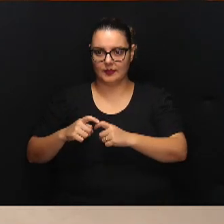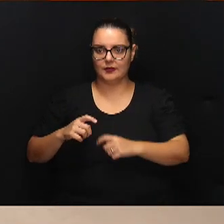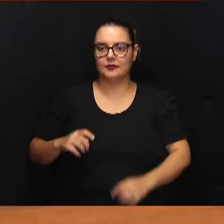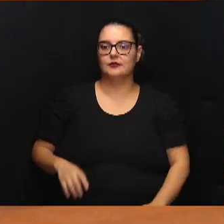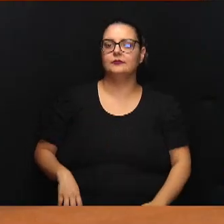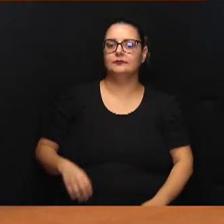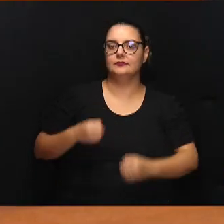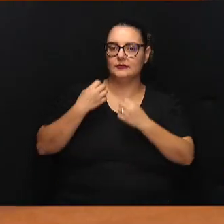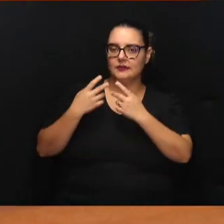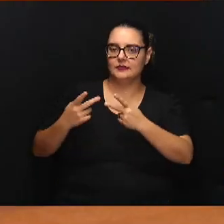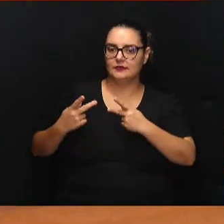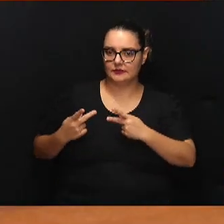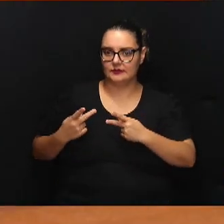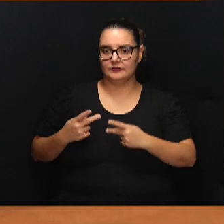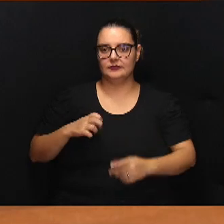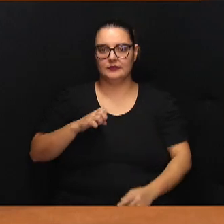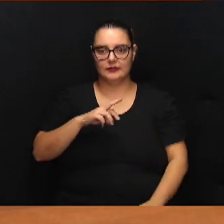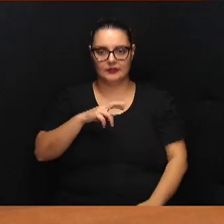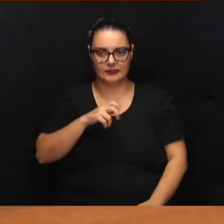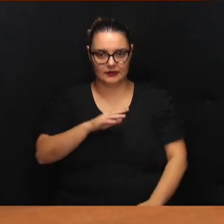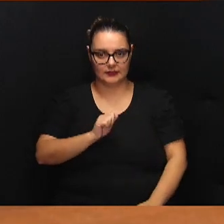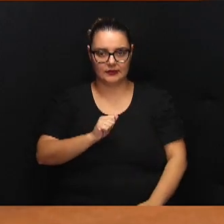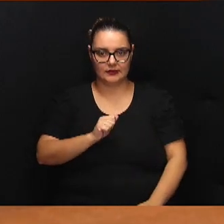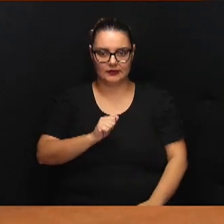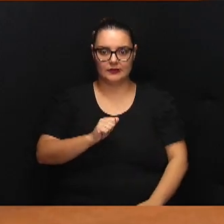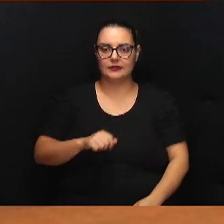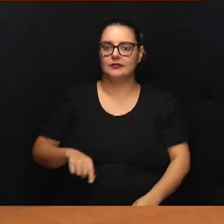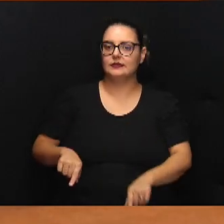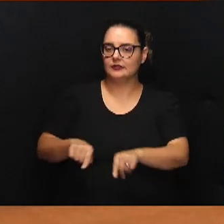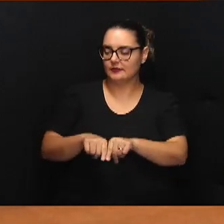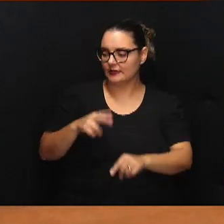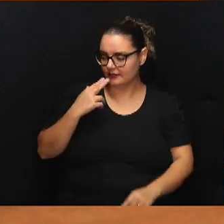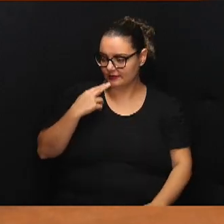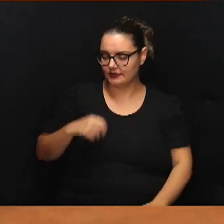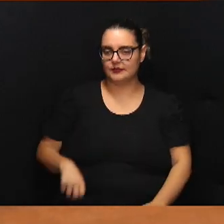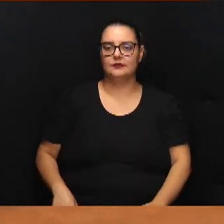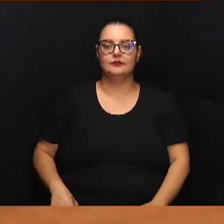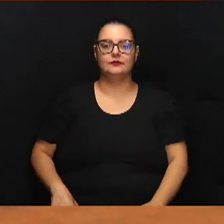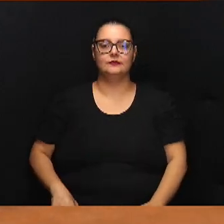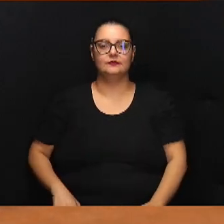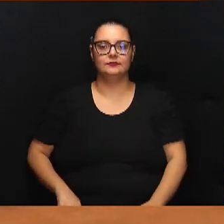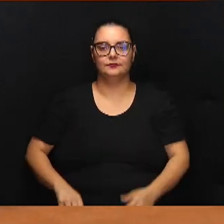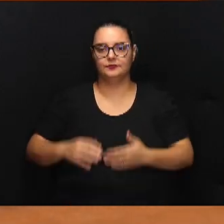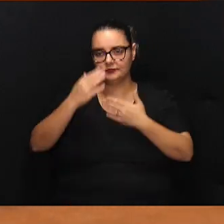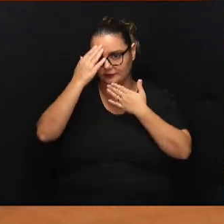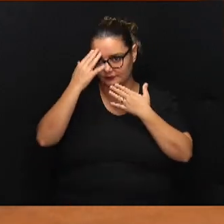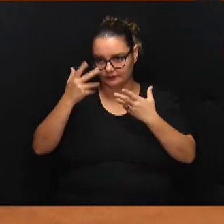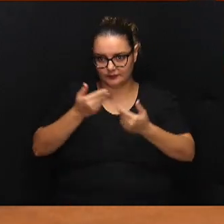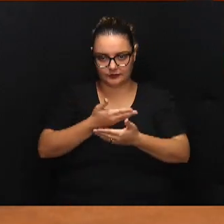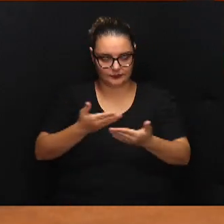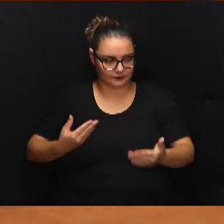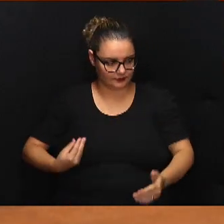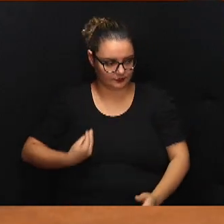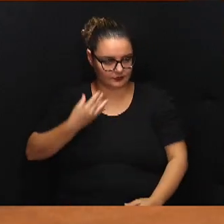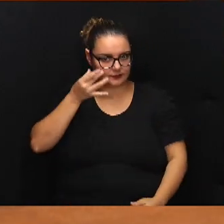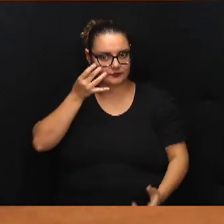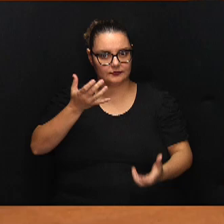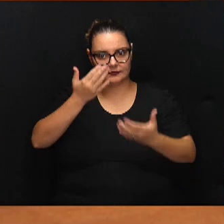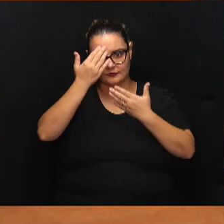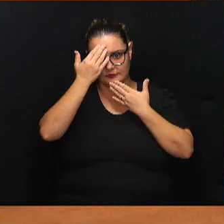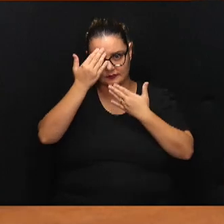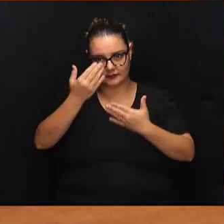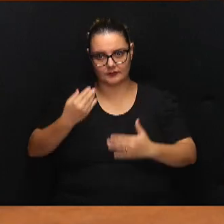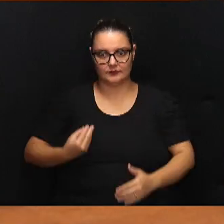também. A Érica Blaskov, nutricionista. Obrigado pela presença, muito obrigado. Quero agradecer também